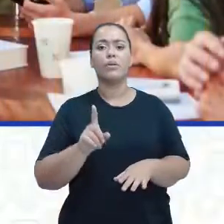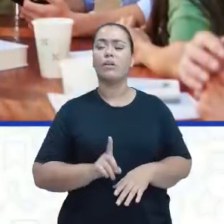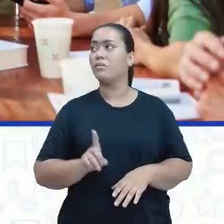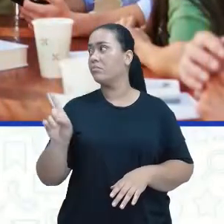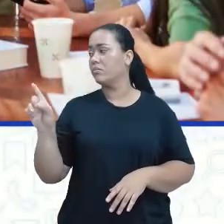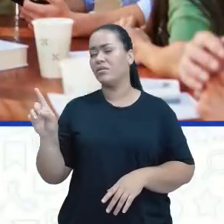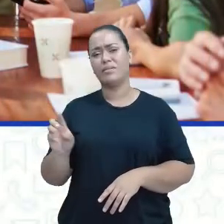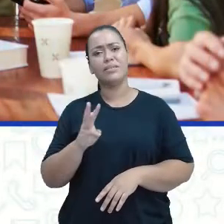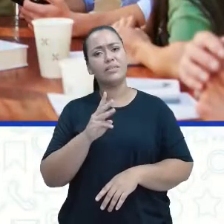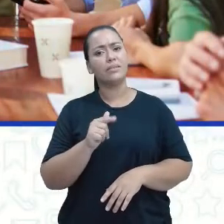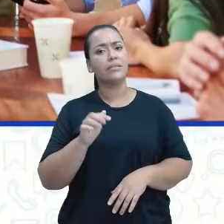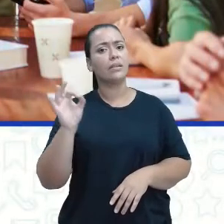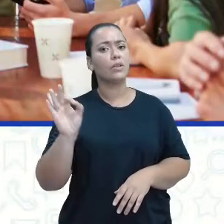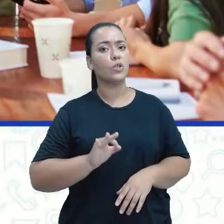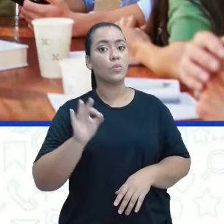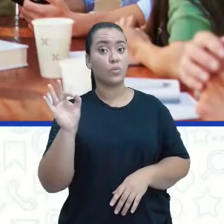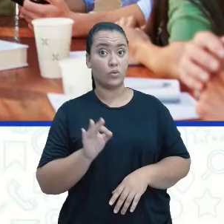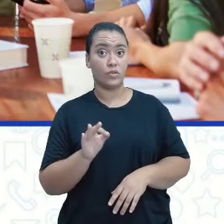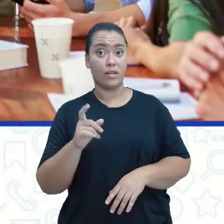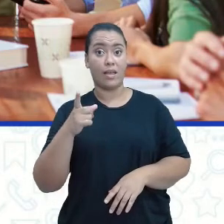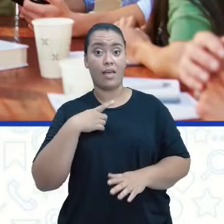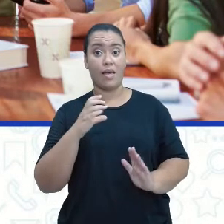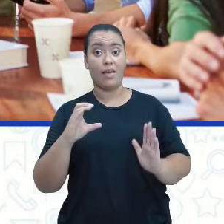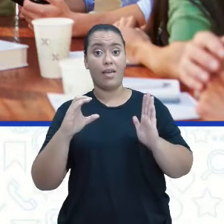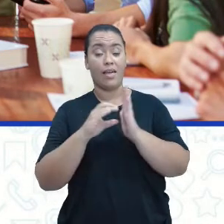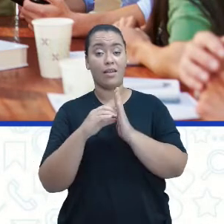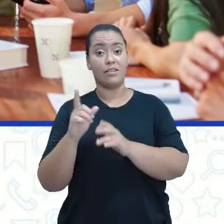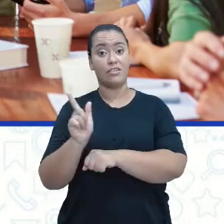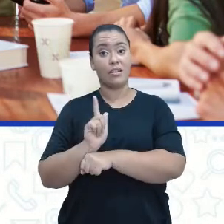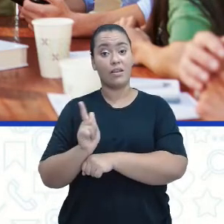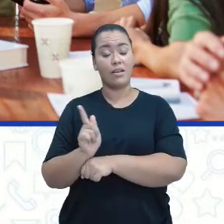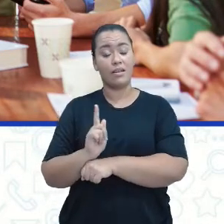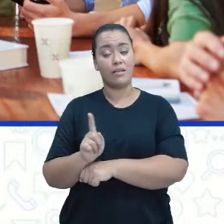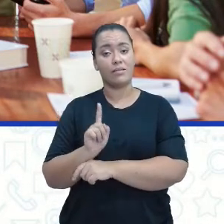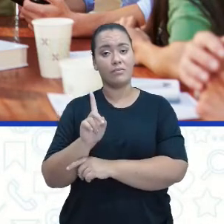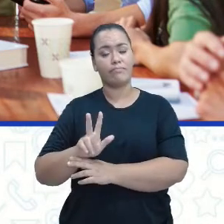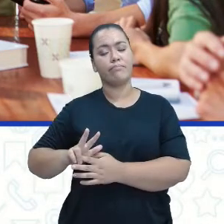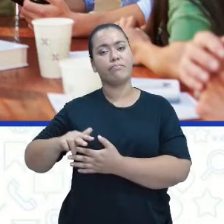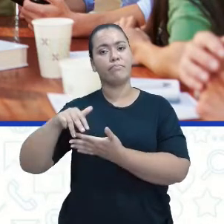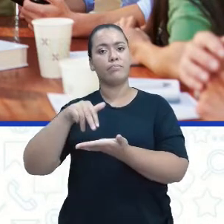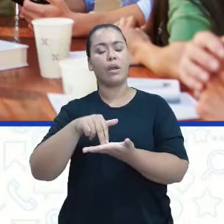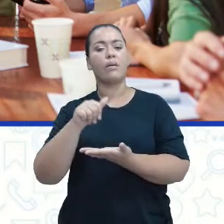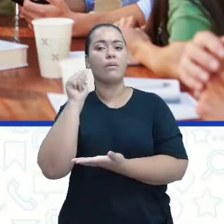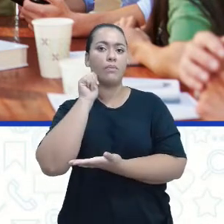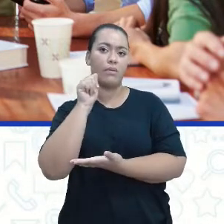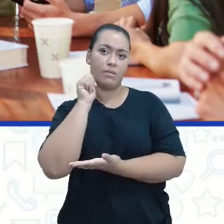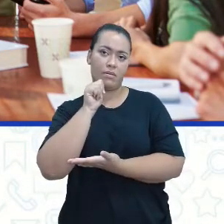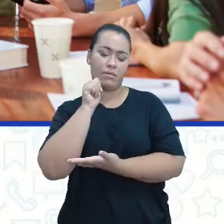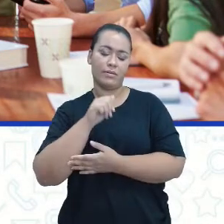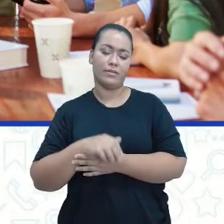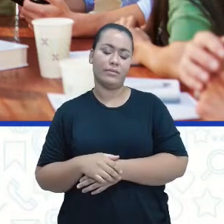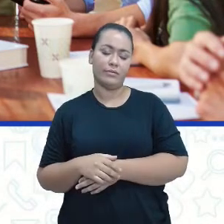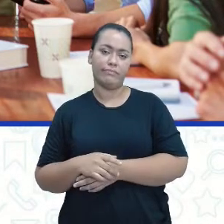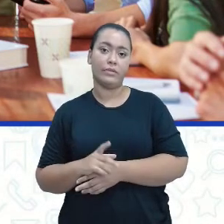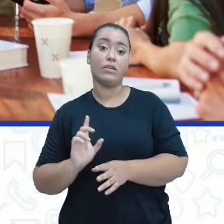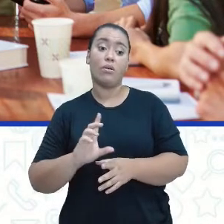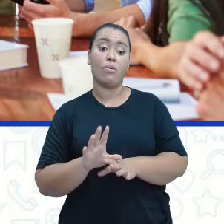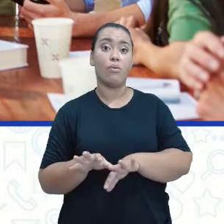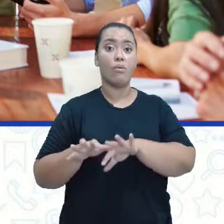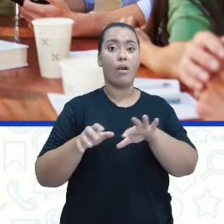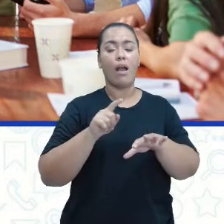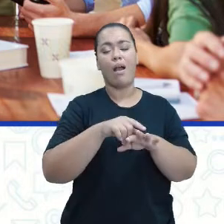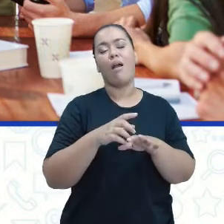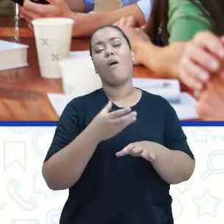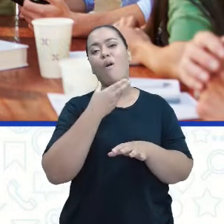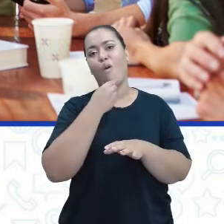apenas 37% dos cargos de gerência são ocupados por mulheres, enquanto todo o restante tem